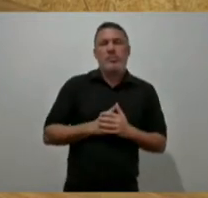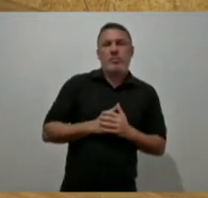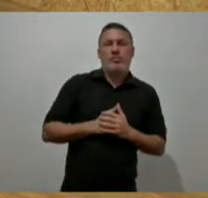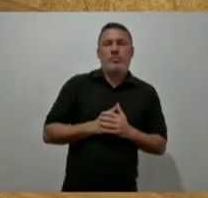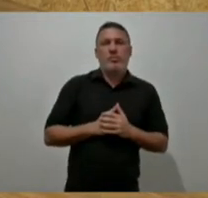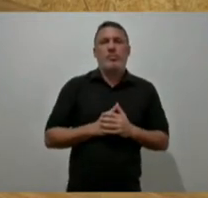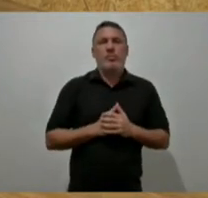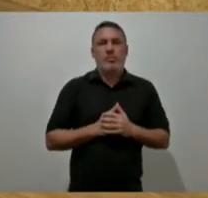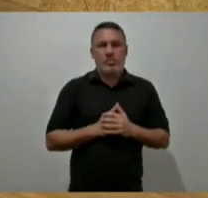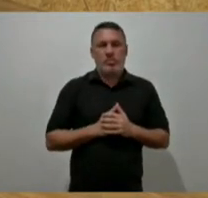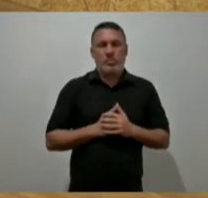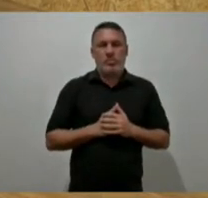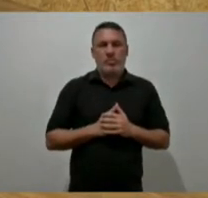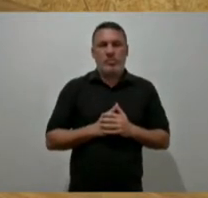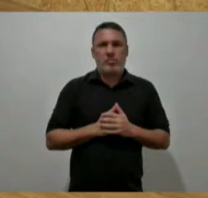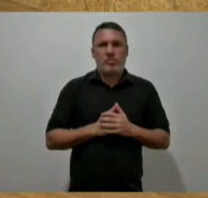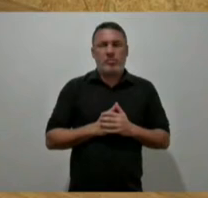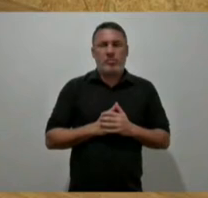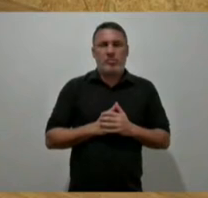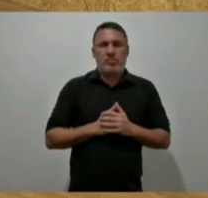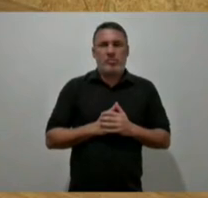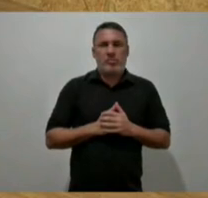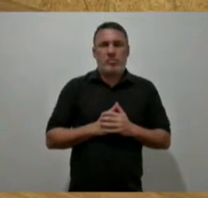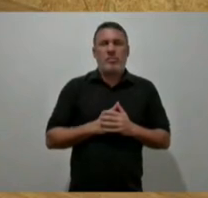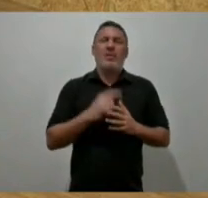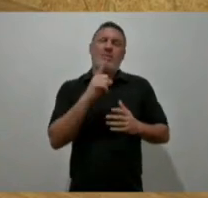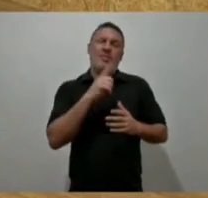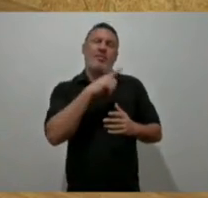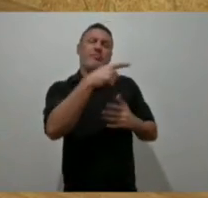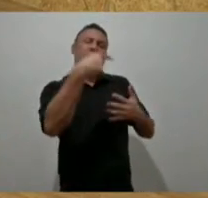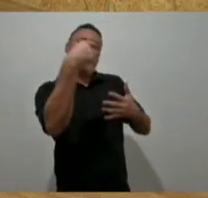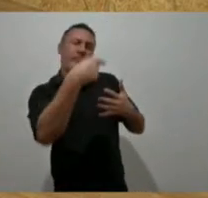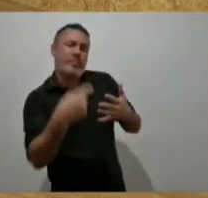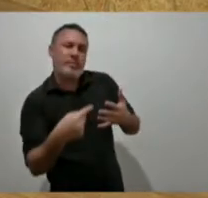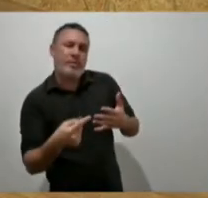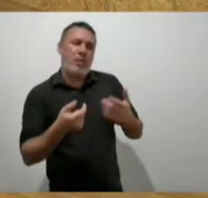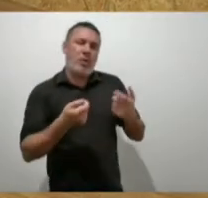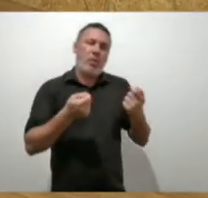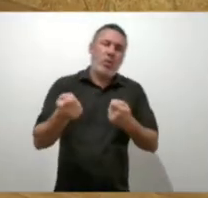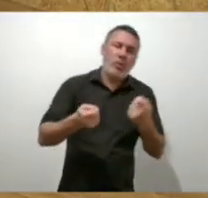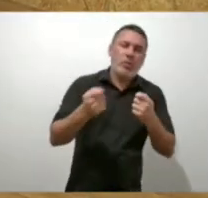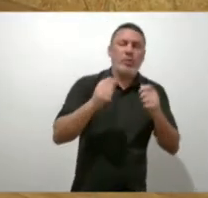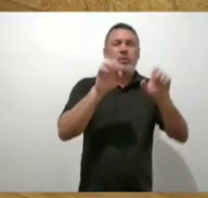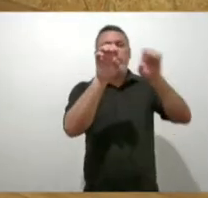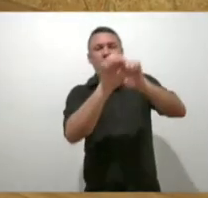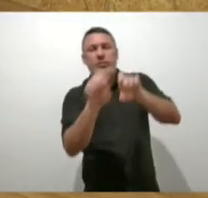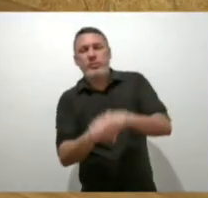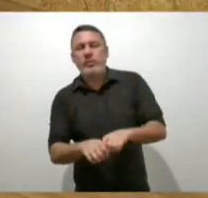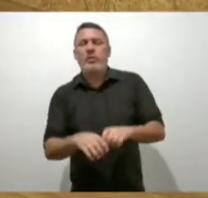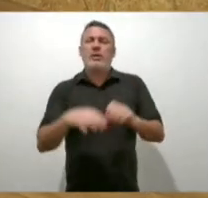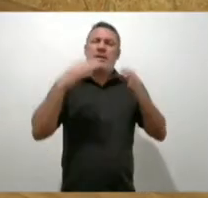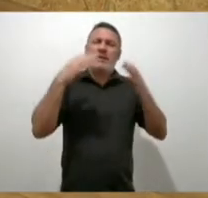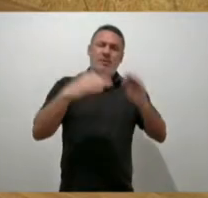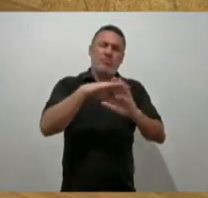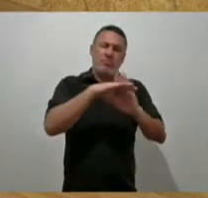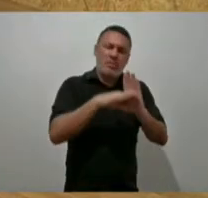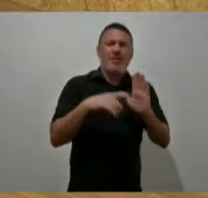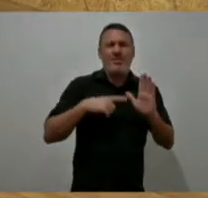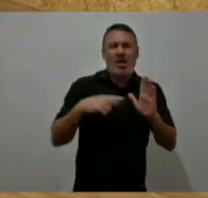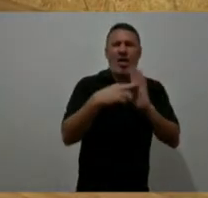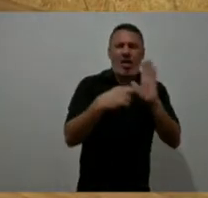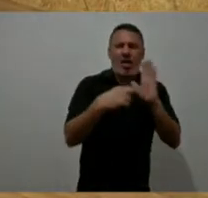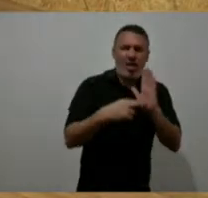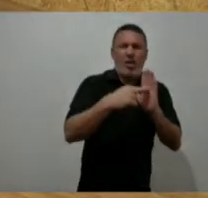de integridade, de compliance, tem governança bem estruturada. Eu queria que você comentasse sobre como que essas